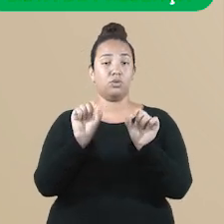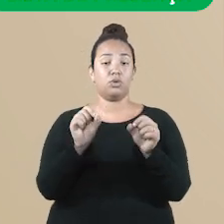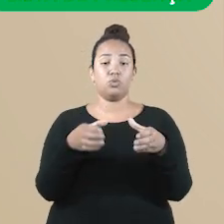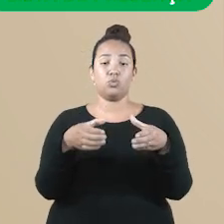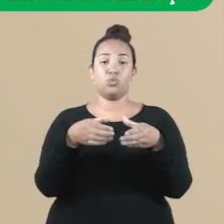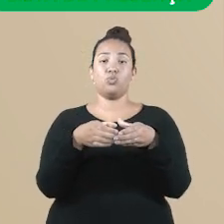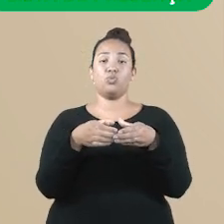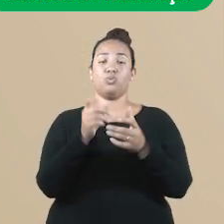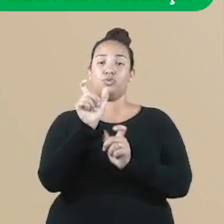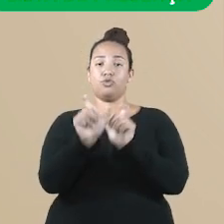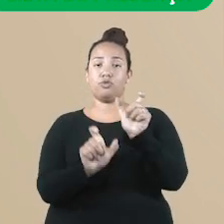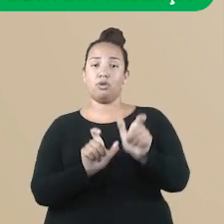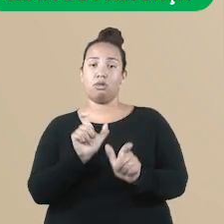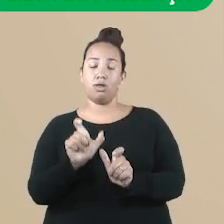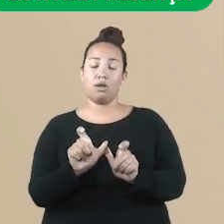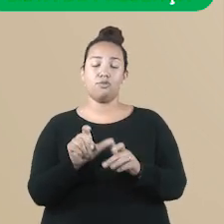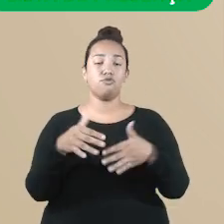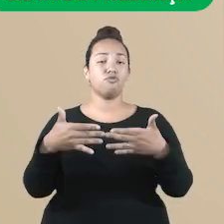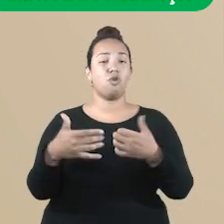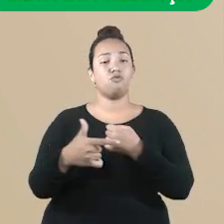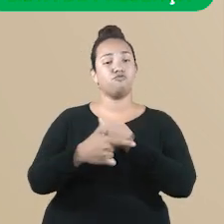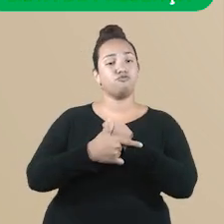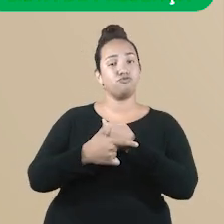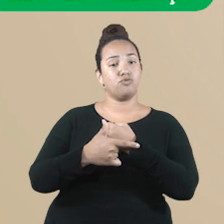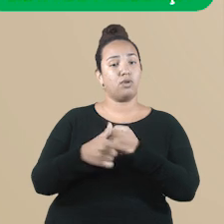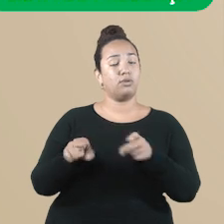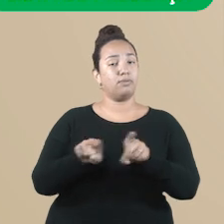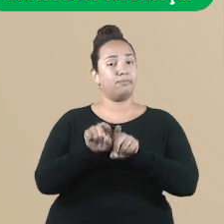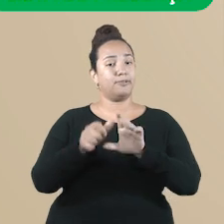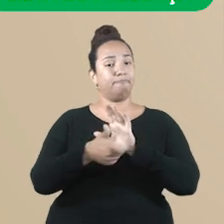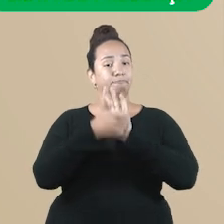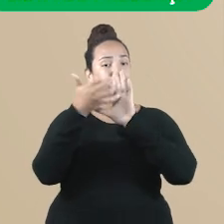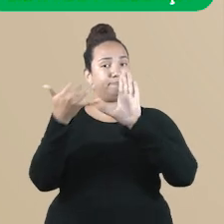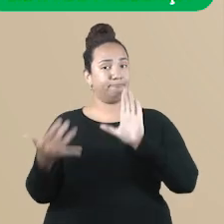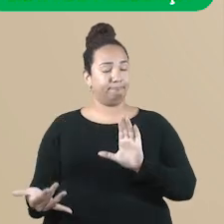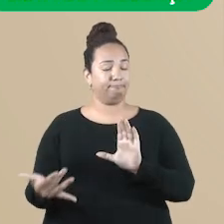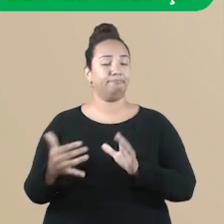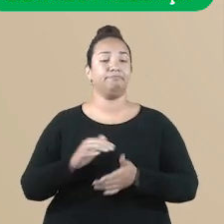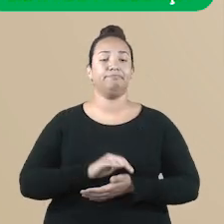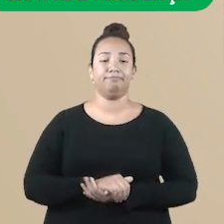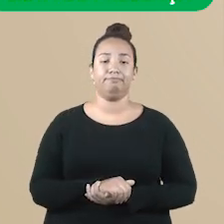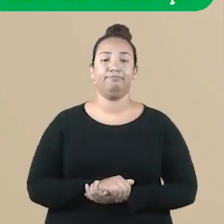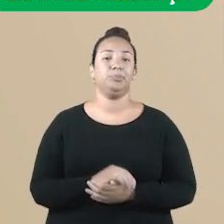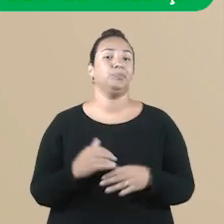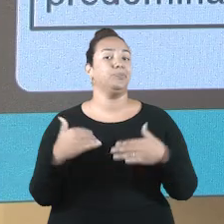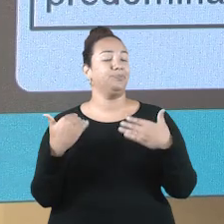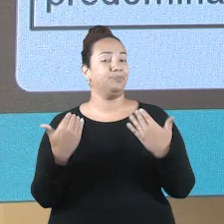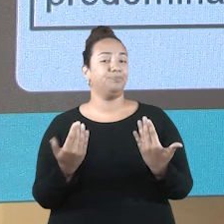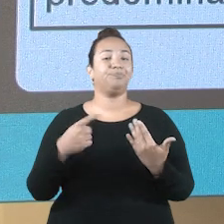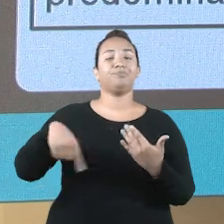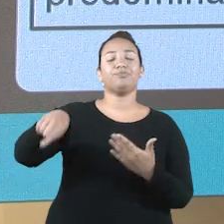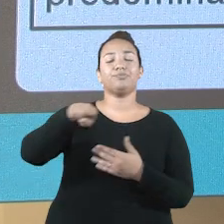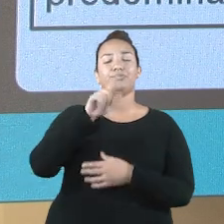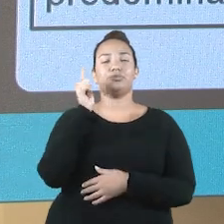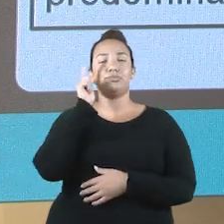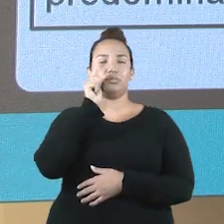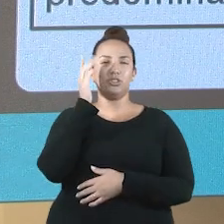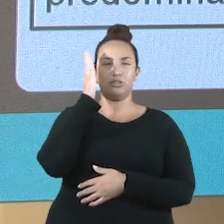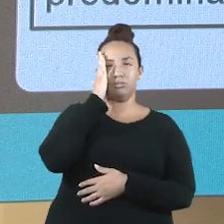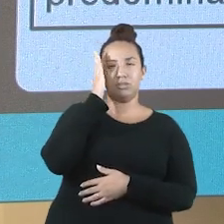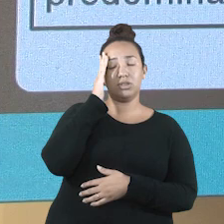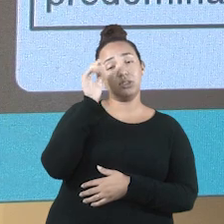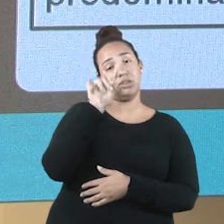da palavra, ou seja, qual é a sua função e característica predominante. Assim,